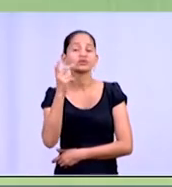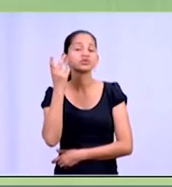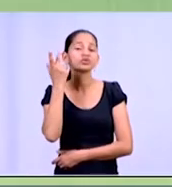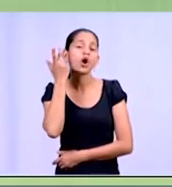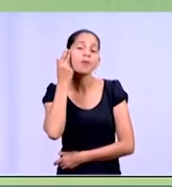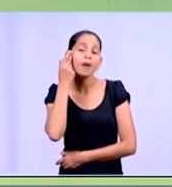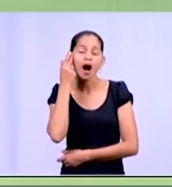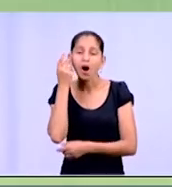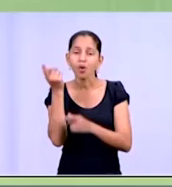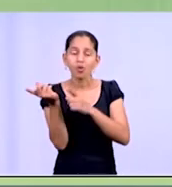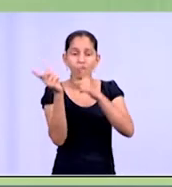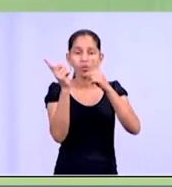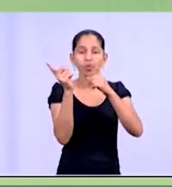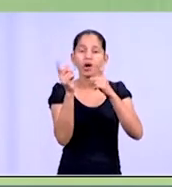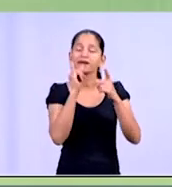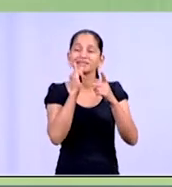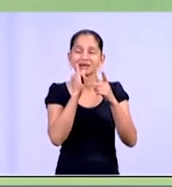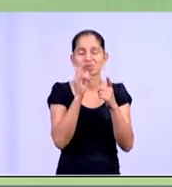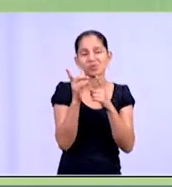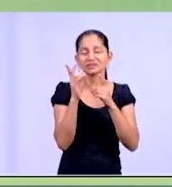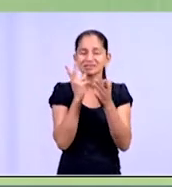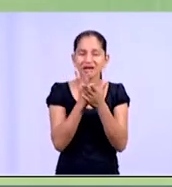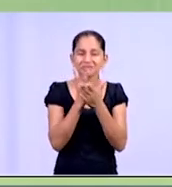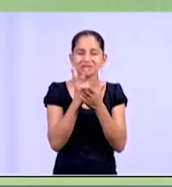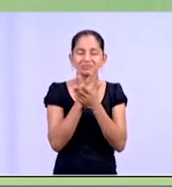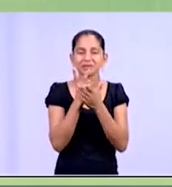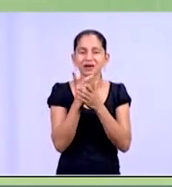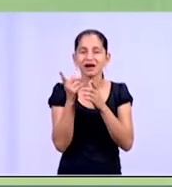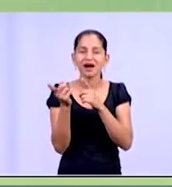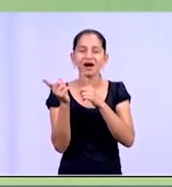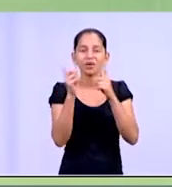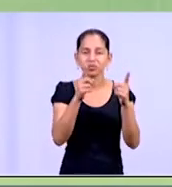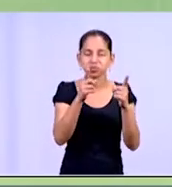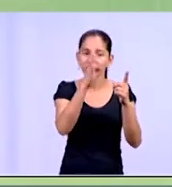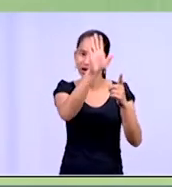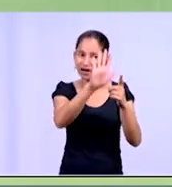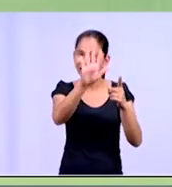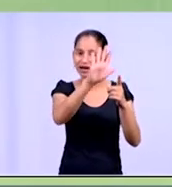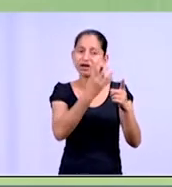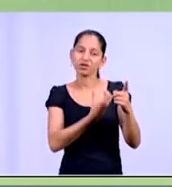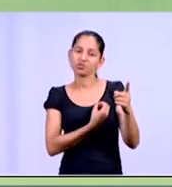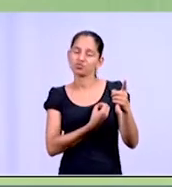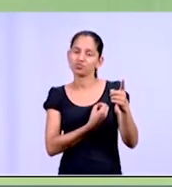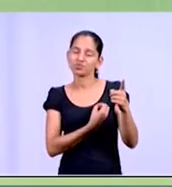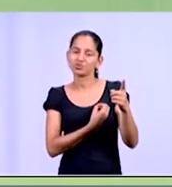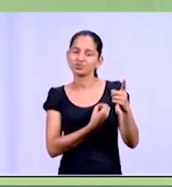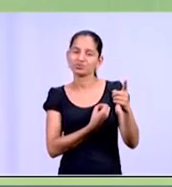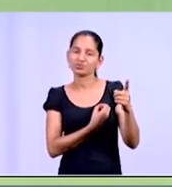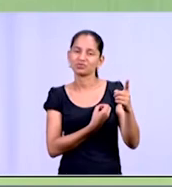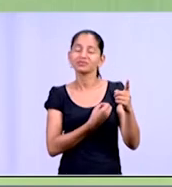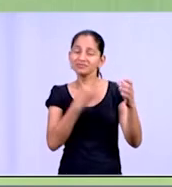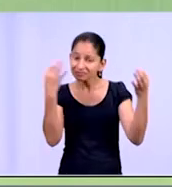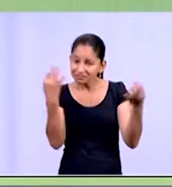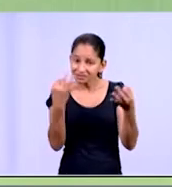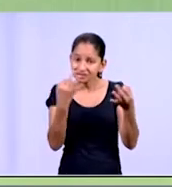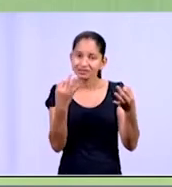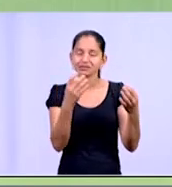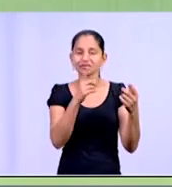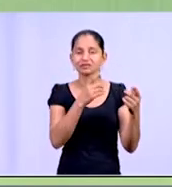natural. Olha aqui, é aqui que tem o PC e aqui que tem o ser humano, a linguagem